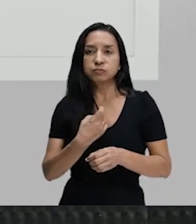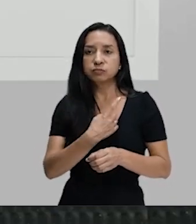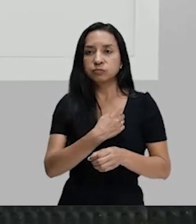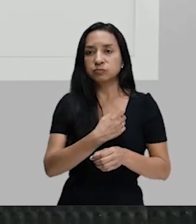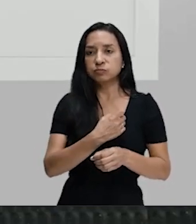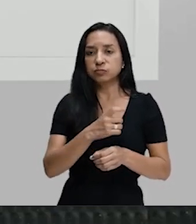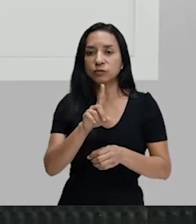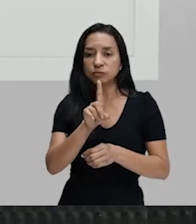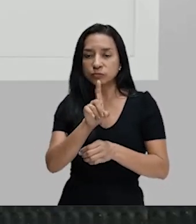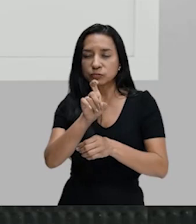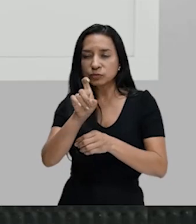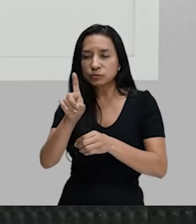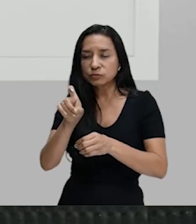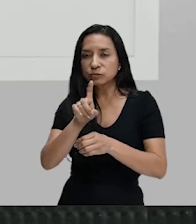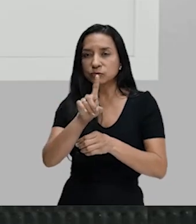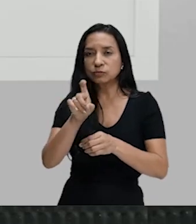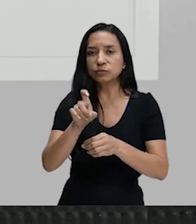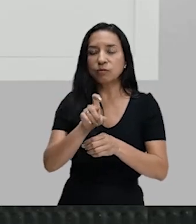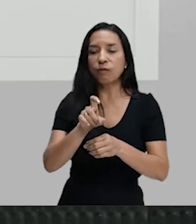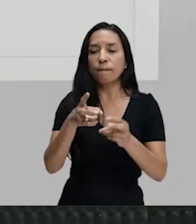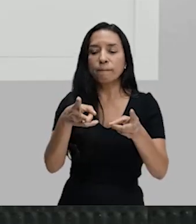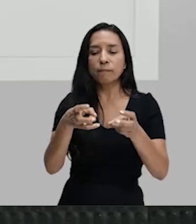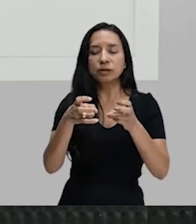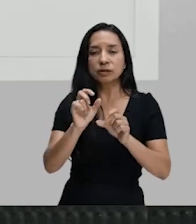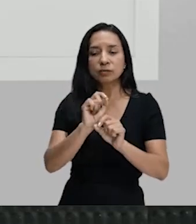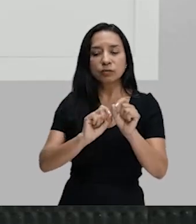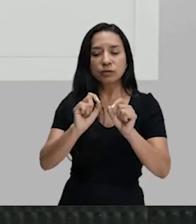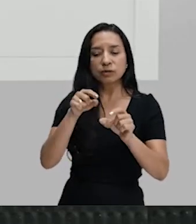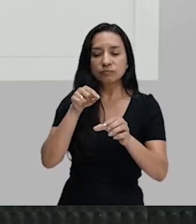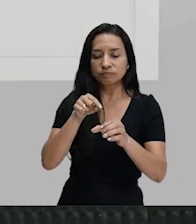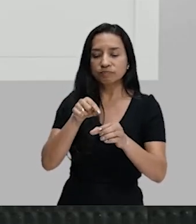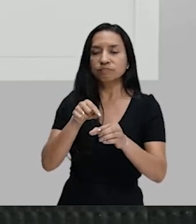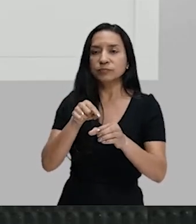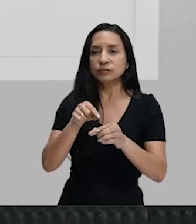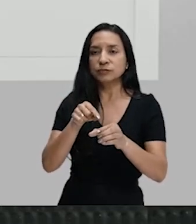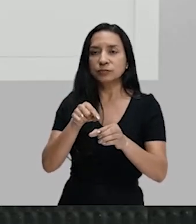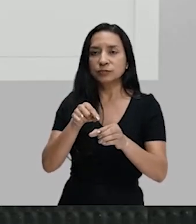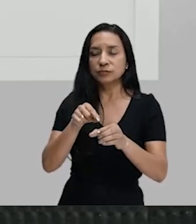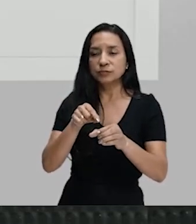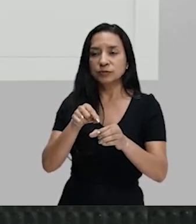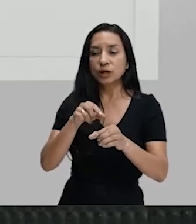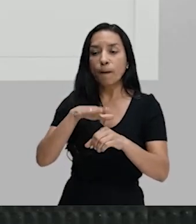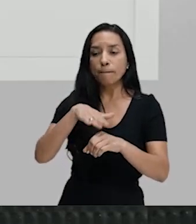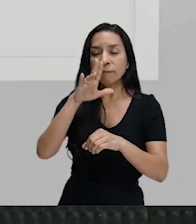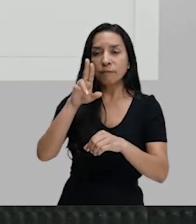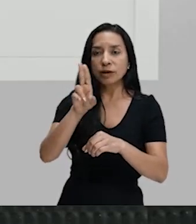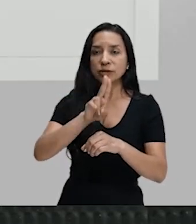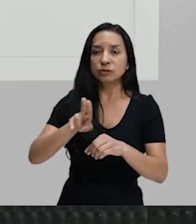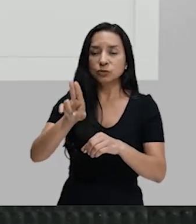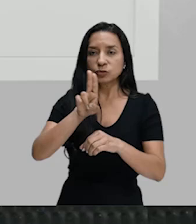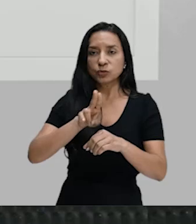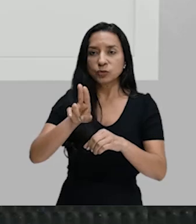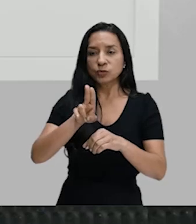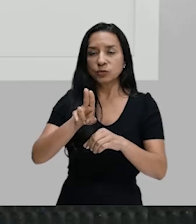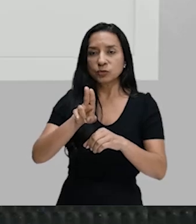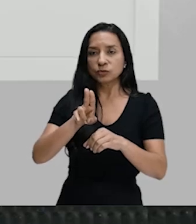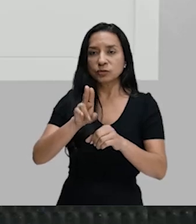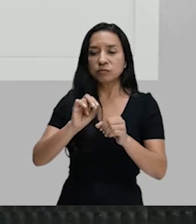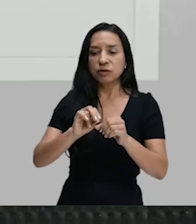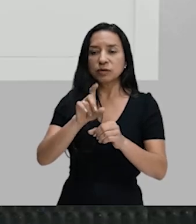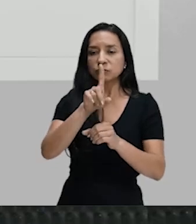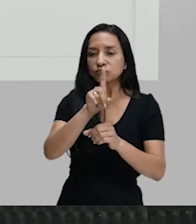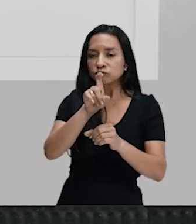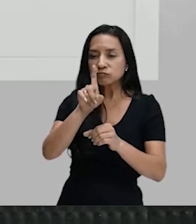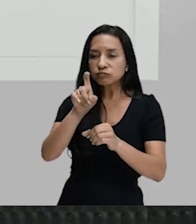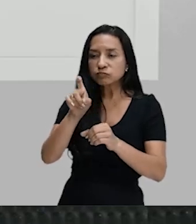forma de spray. Você percebe o seguinte, que aquela latinha, quanto mais você utiliza, né, quando você aciona o spray e